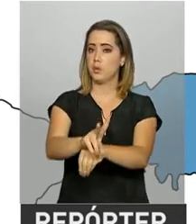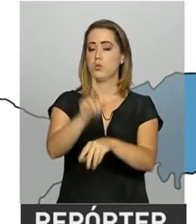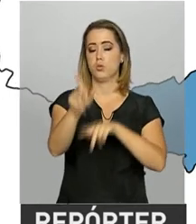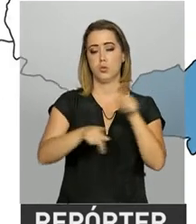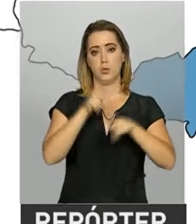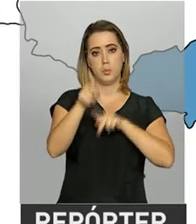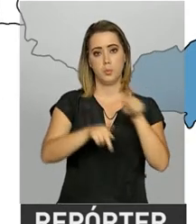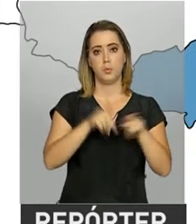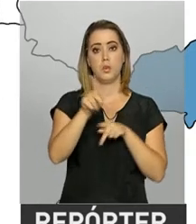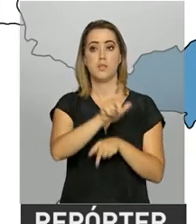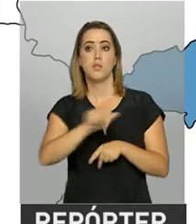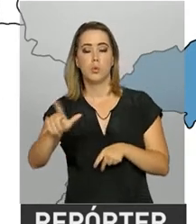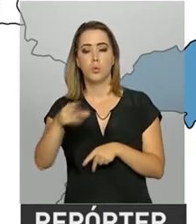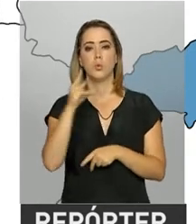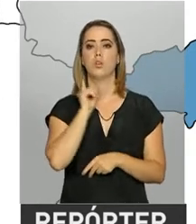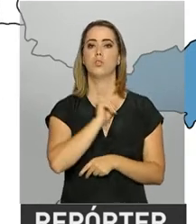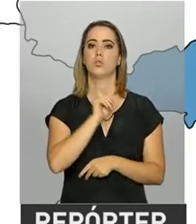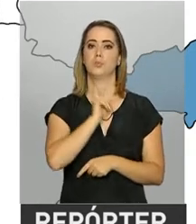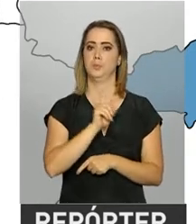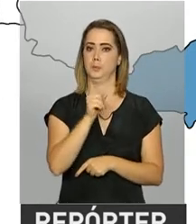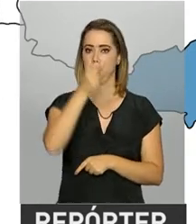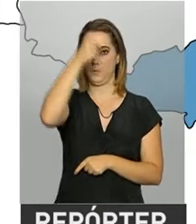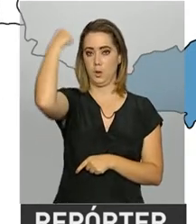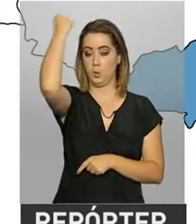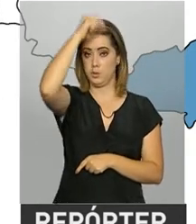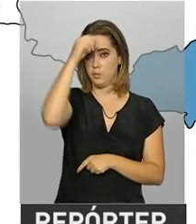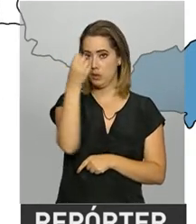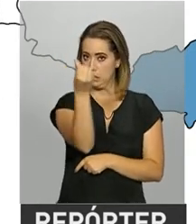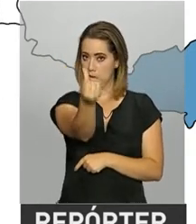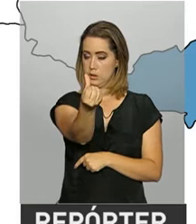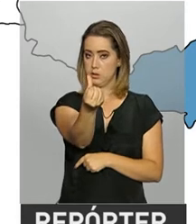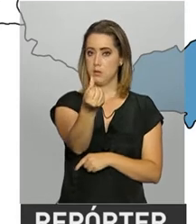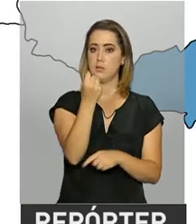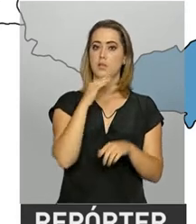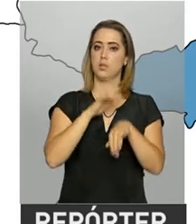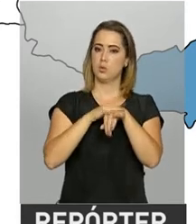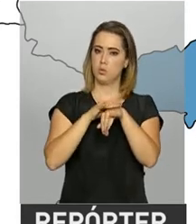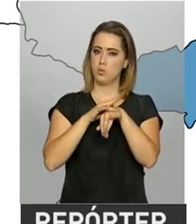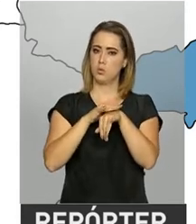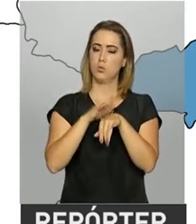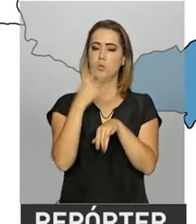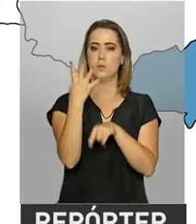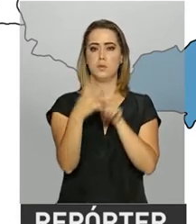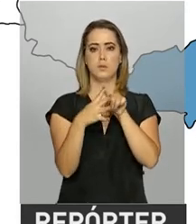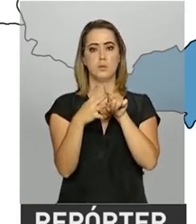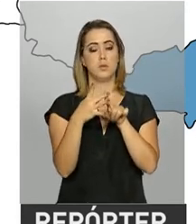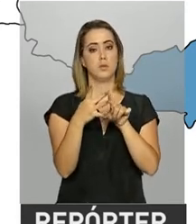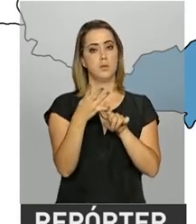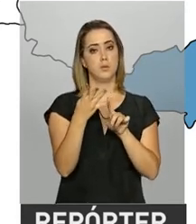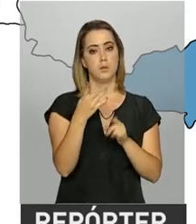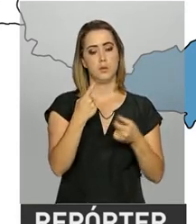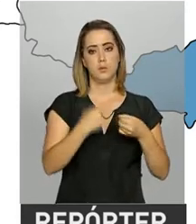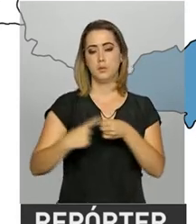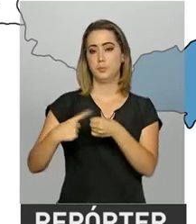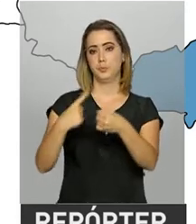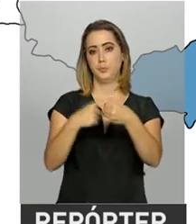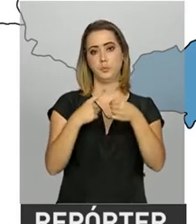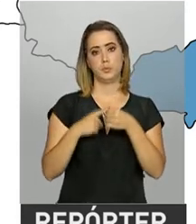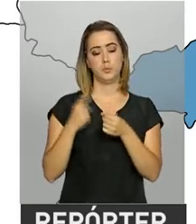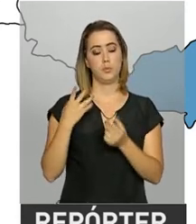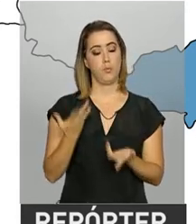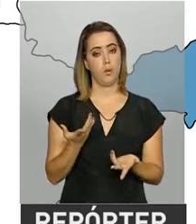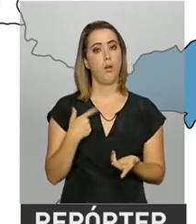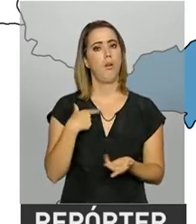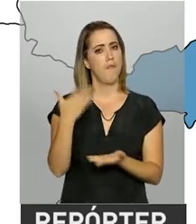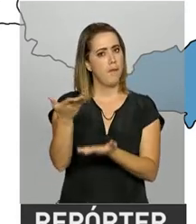minas já no espírito santo há seis casos suspeitos em quatro municípios o estado vai receber 500 mil doses